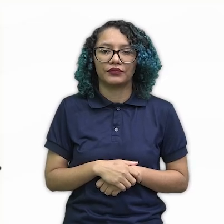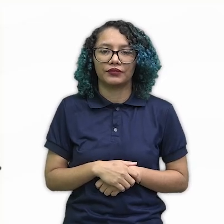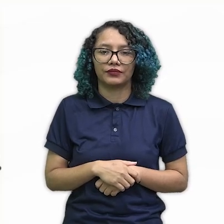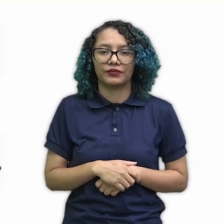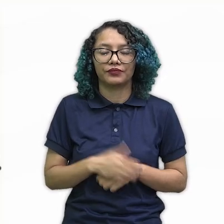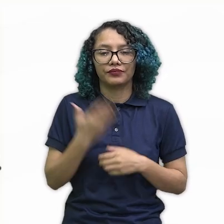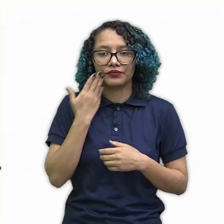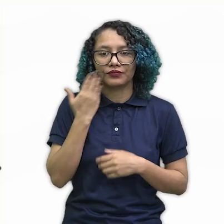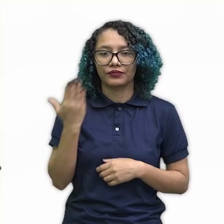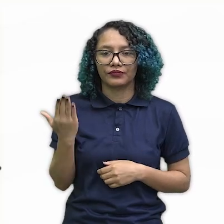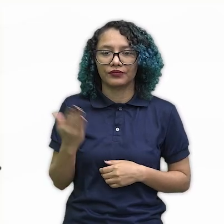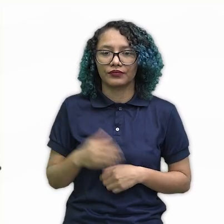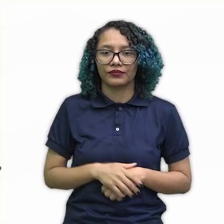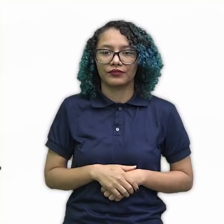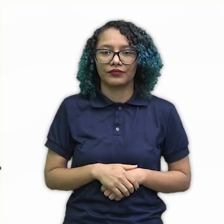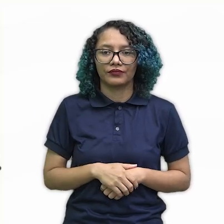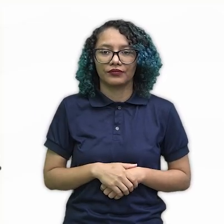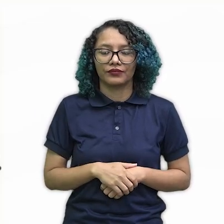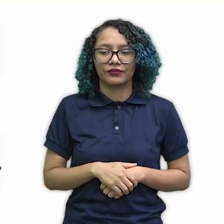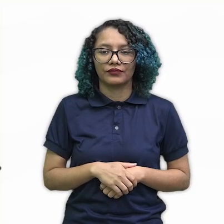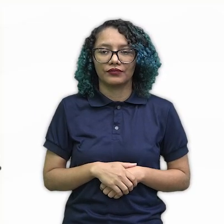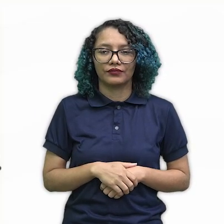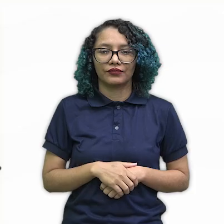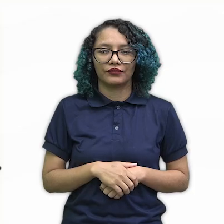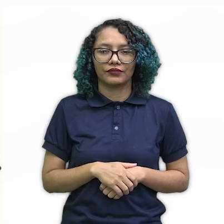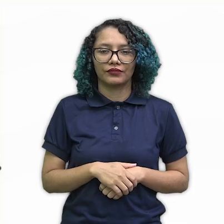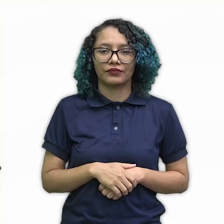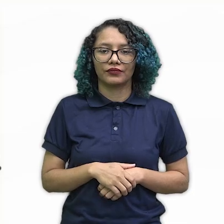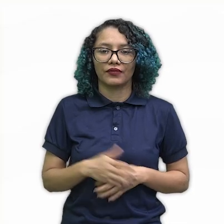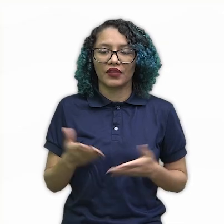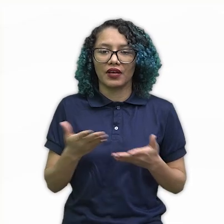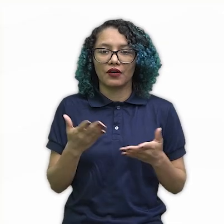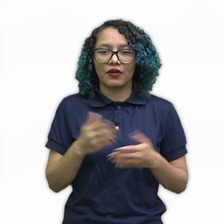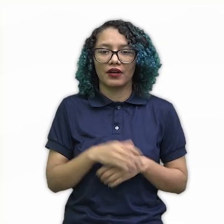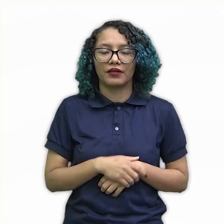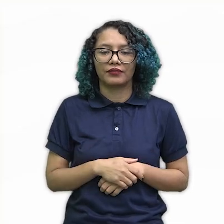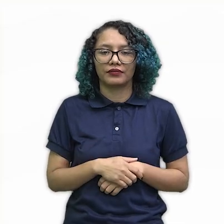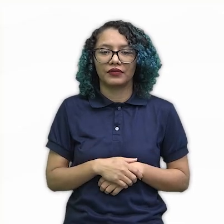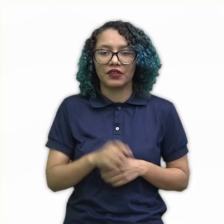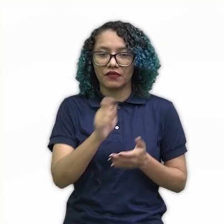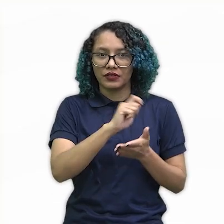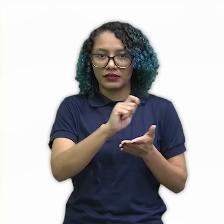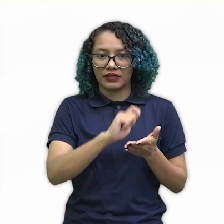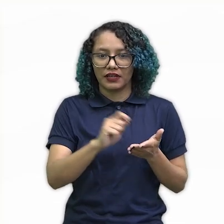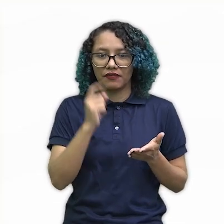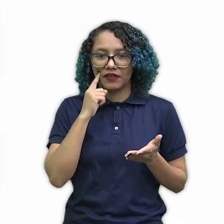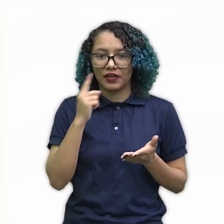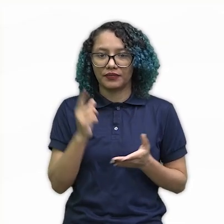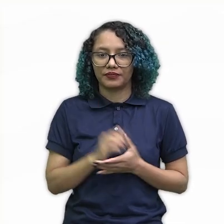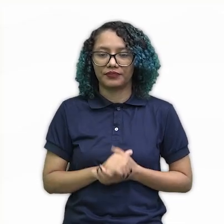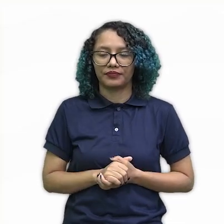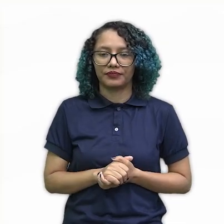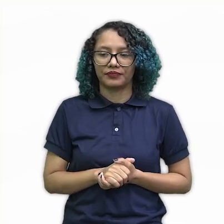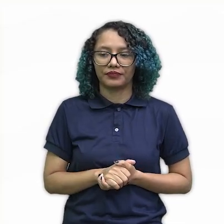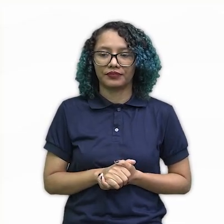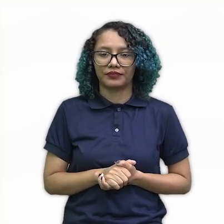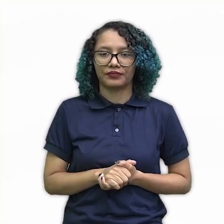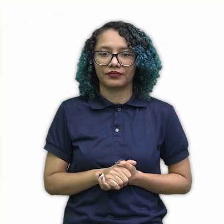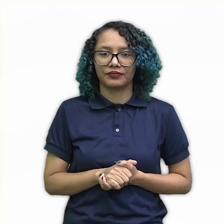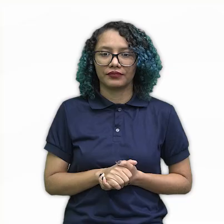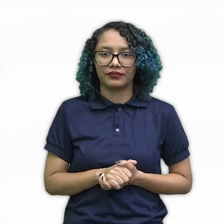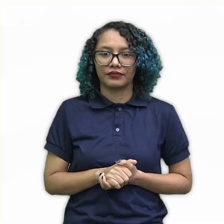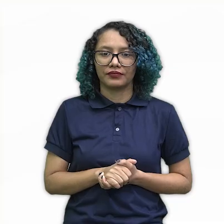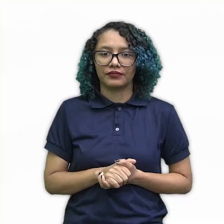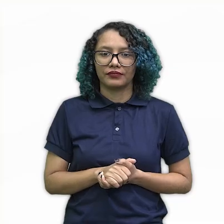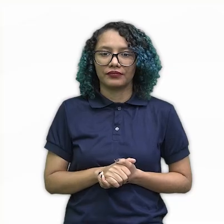utilização do termo geral. Vamos escrever então esse termo geral aqui para a gente ter uma referência, tá bom? Então vai ser